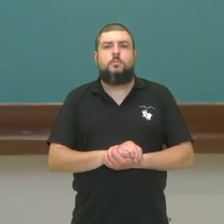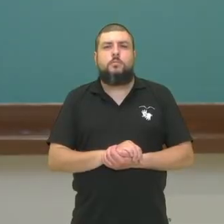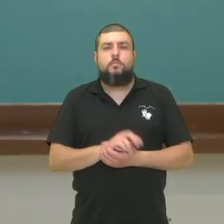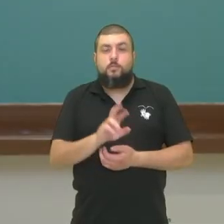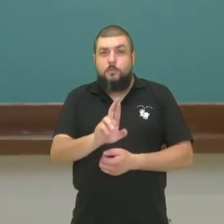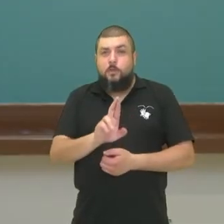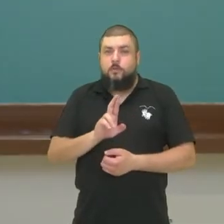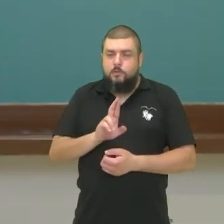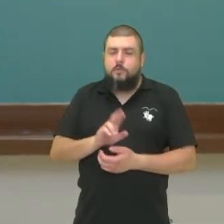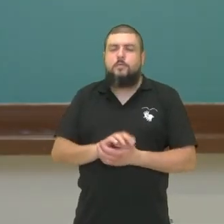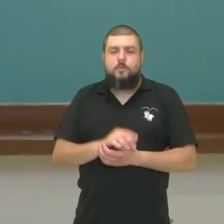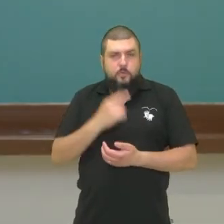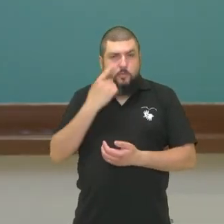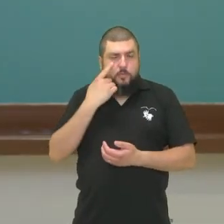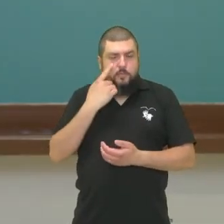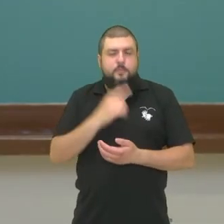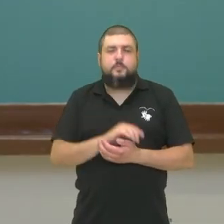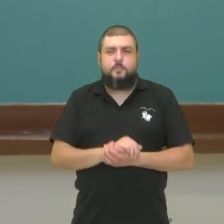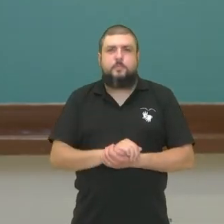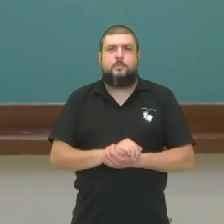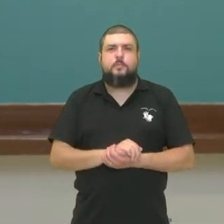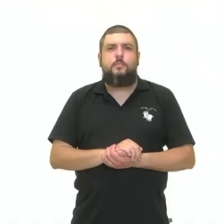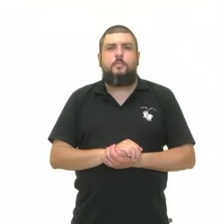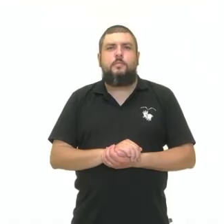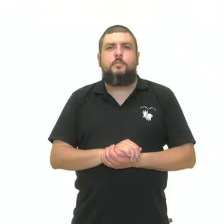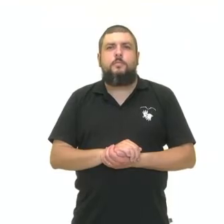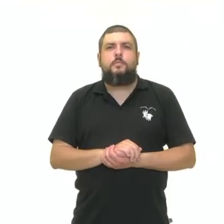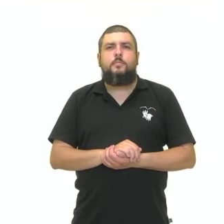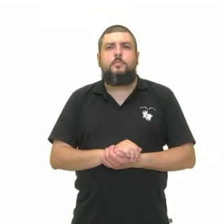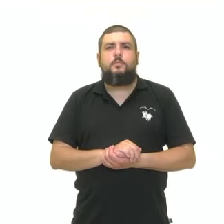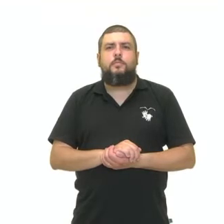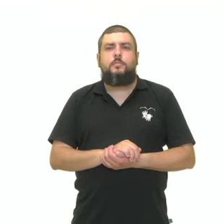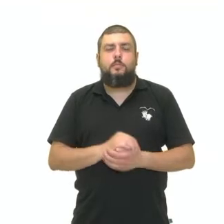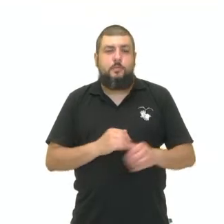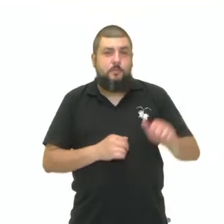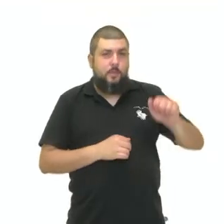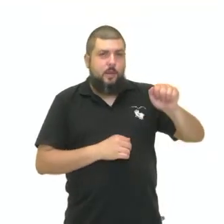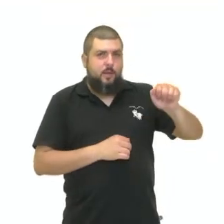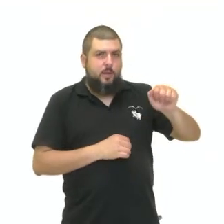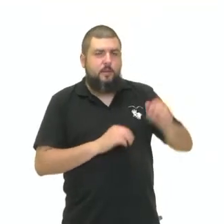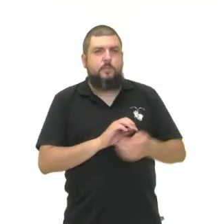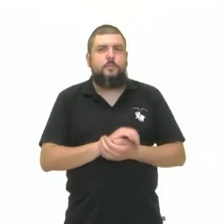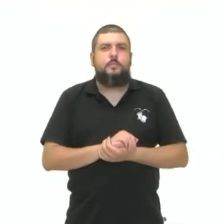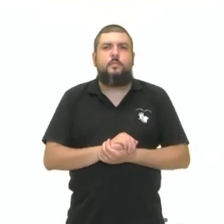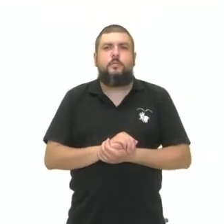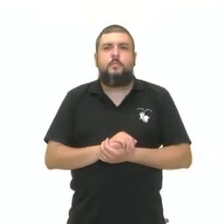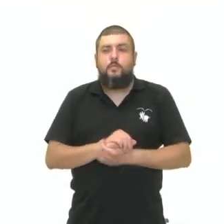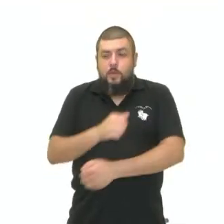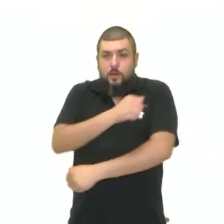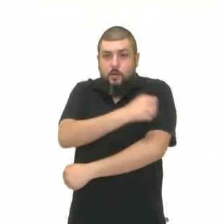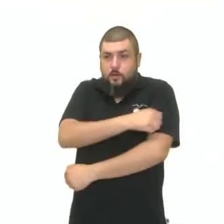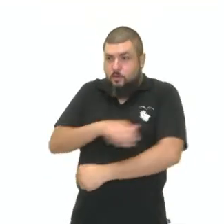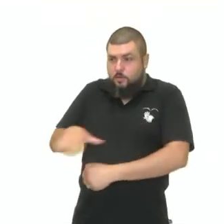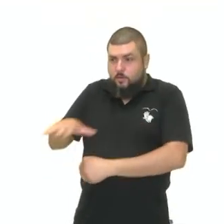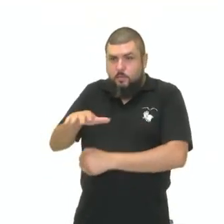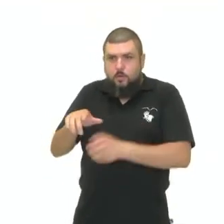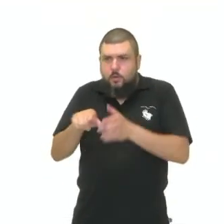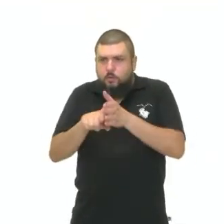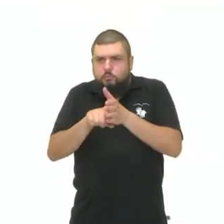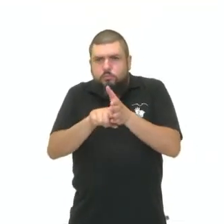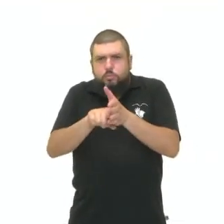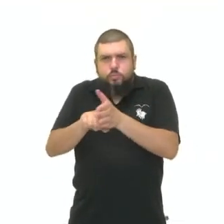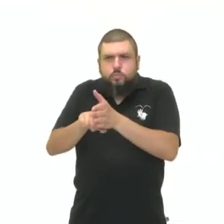Respondeu? Então vamos conferir. Letra A. Os estudantes consultam as fontes originais dos